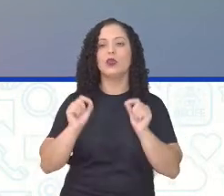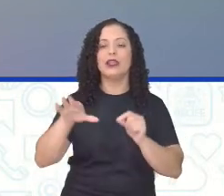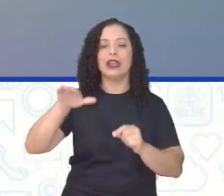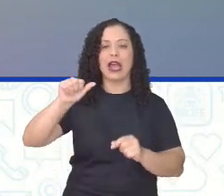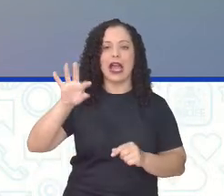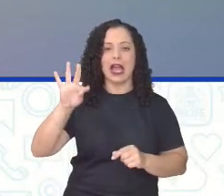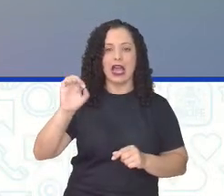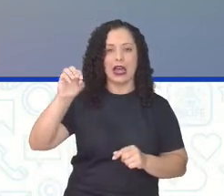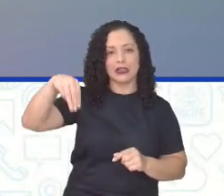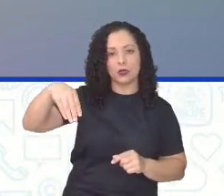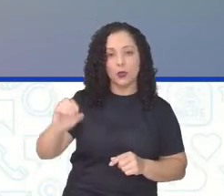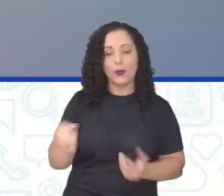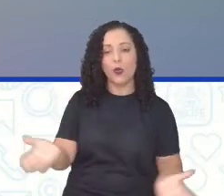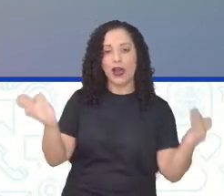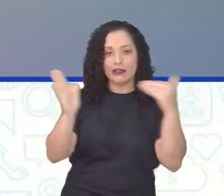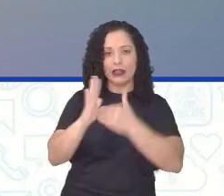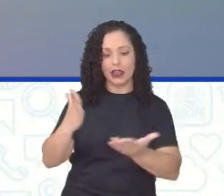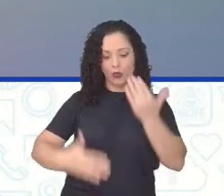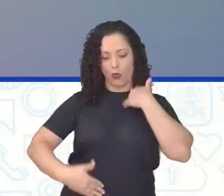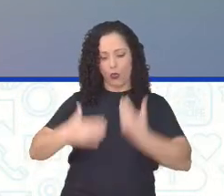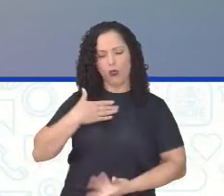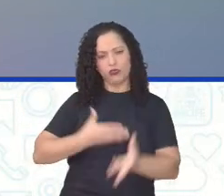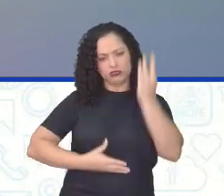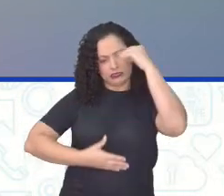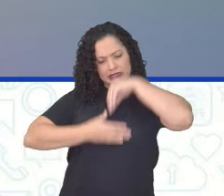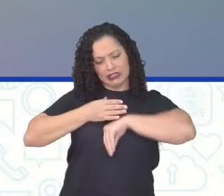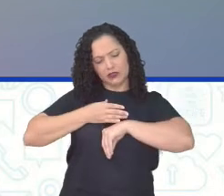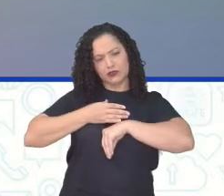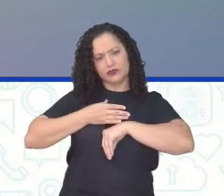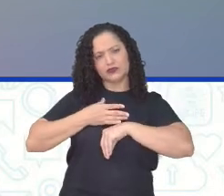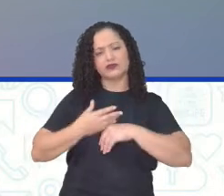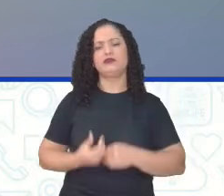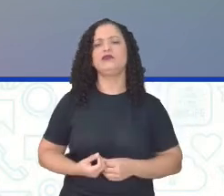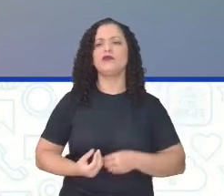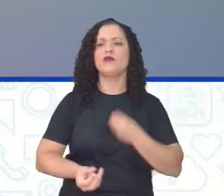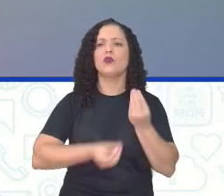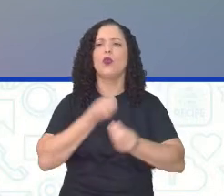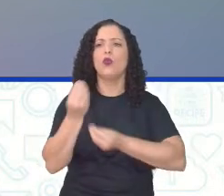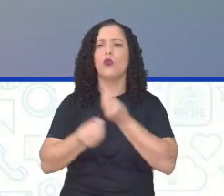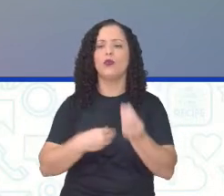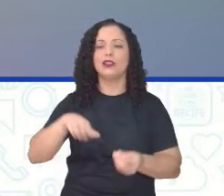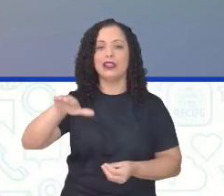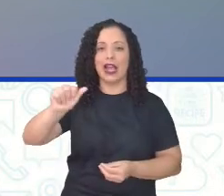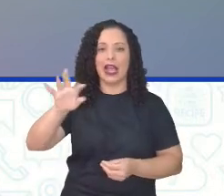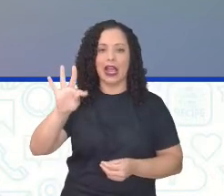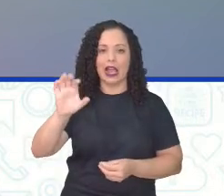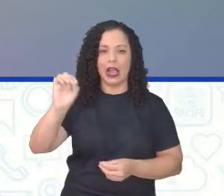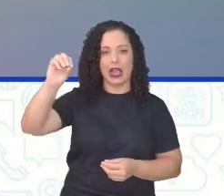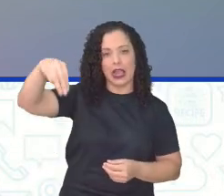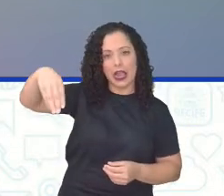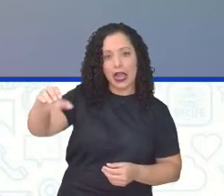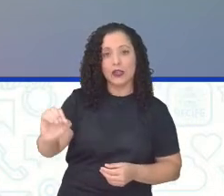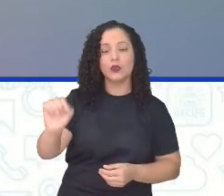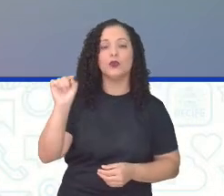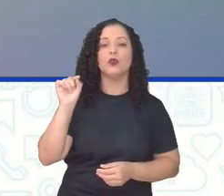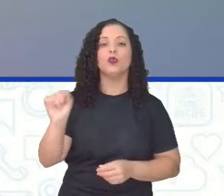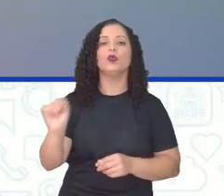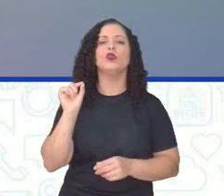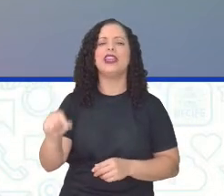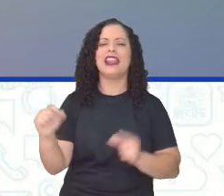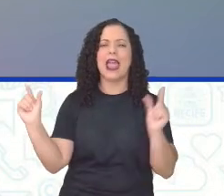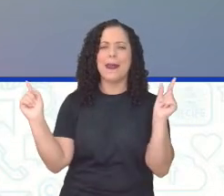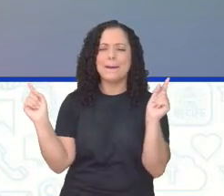até o organismo. Isso buscando a questão de reuniões. Então, a gente tem o átomo como se fosse aí a menor